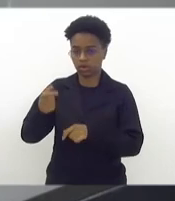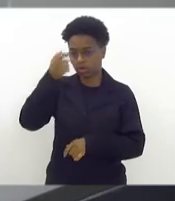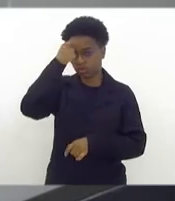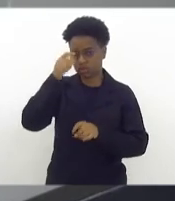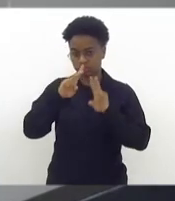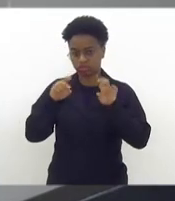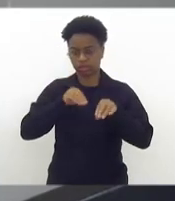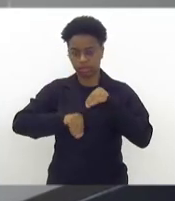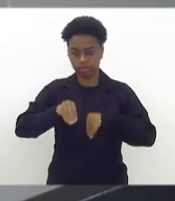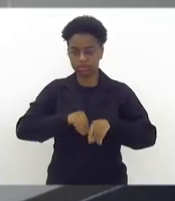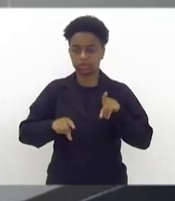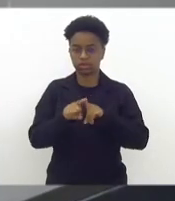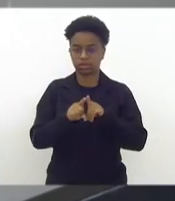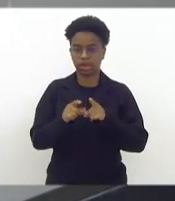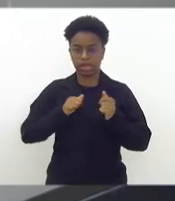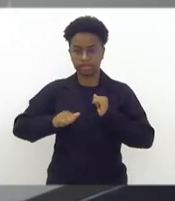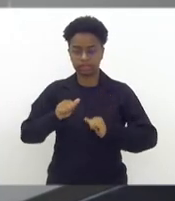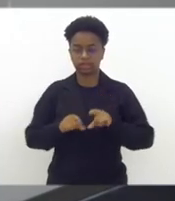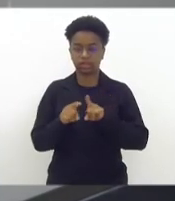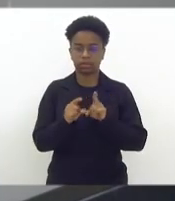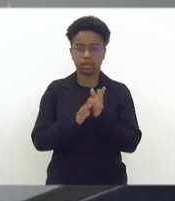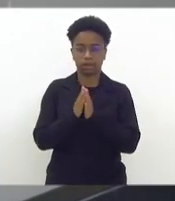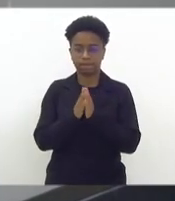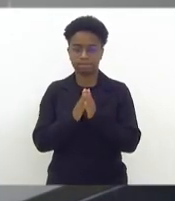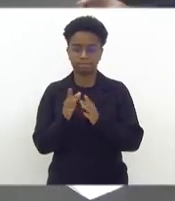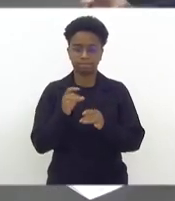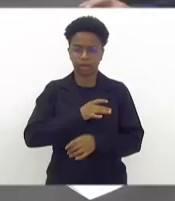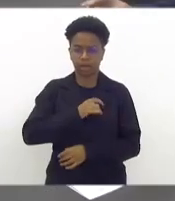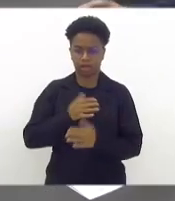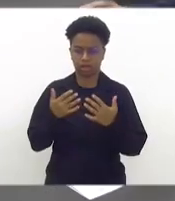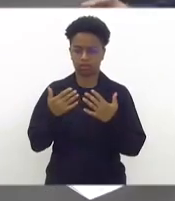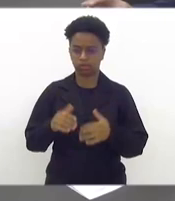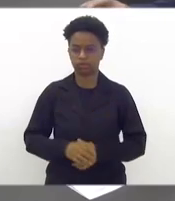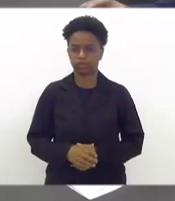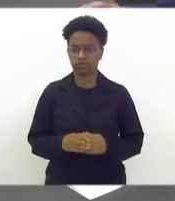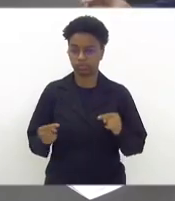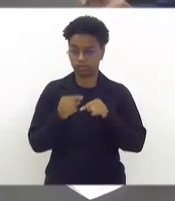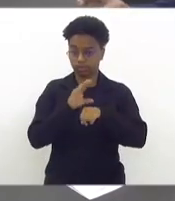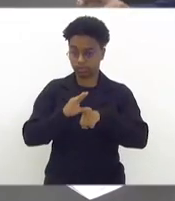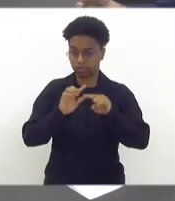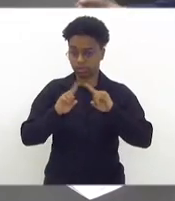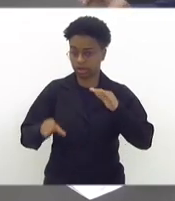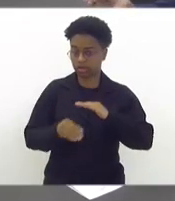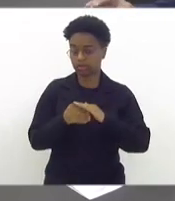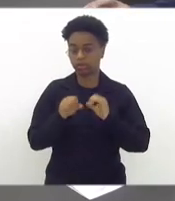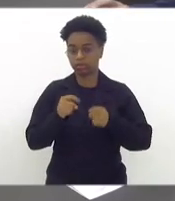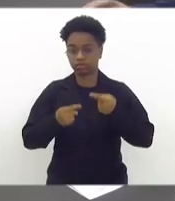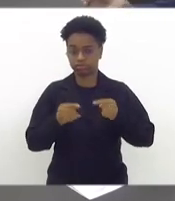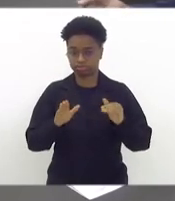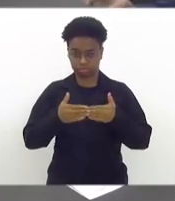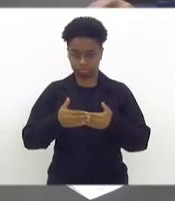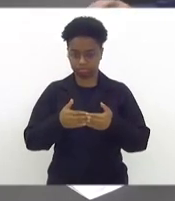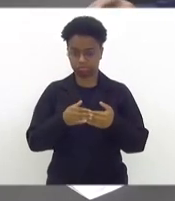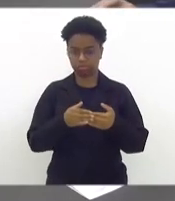depressão, transtorno de ansiedade e síndrome do pânico. Para aparecer, deputado Filipinho Raves. Constitucionalidade com emenda. Em discussão. Não havendo quem queira discutir,